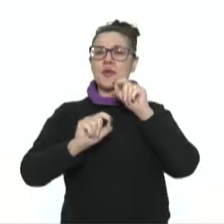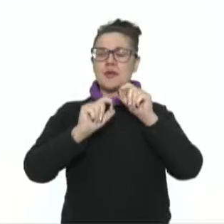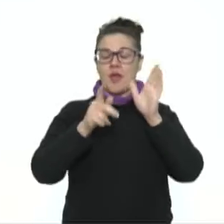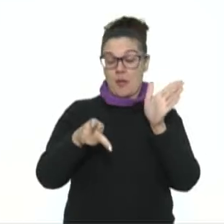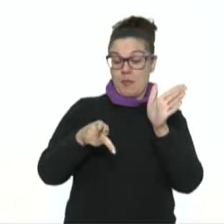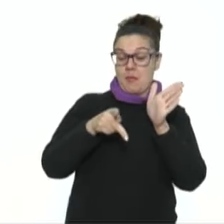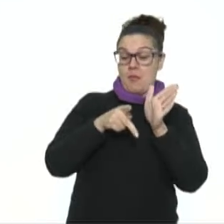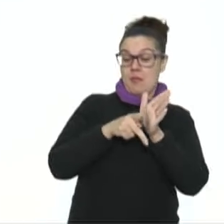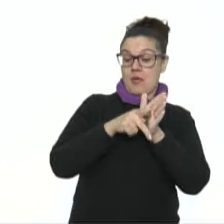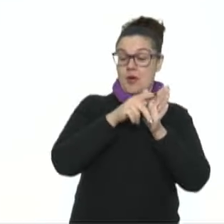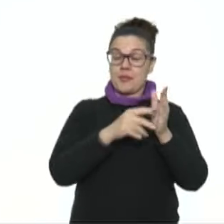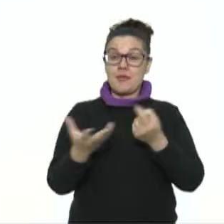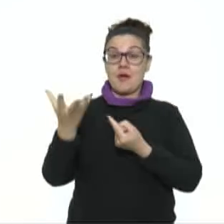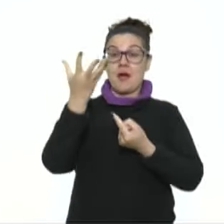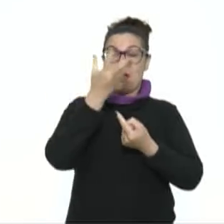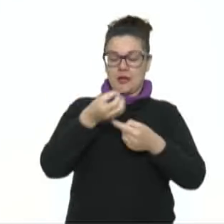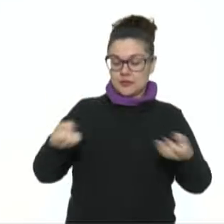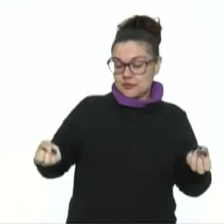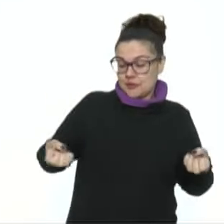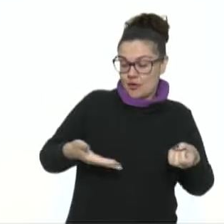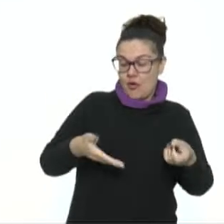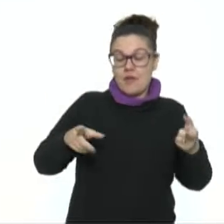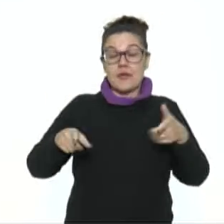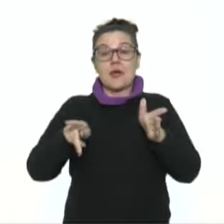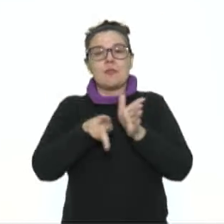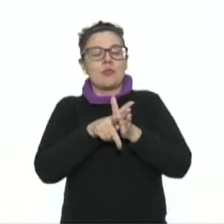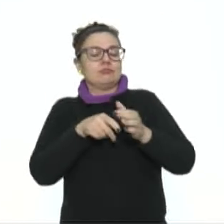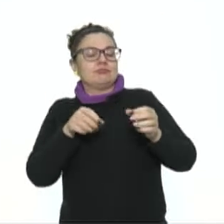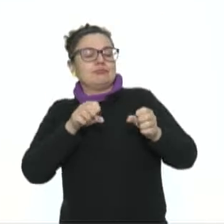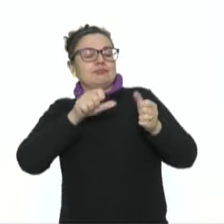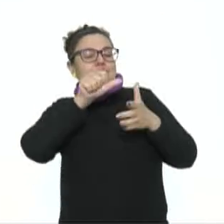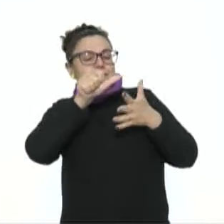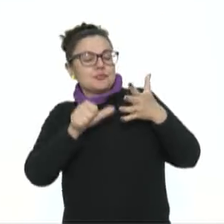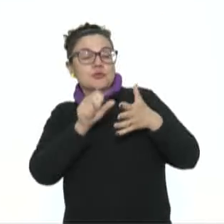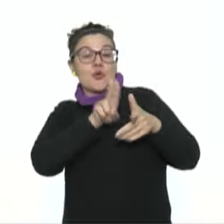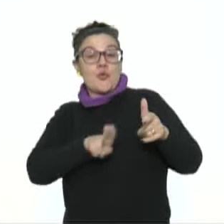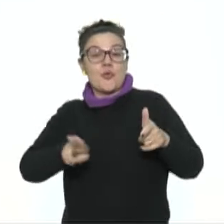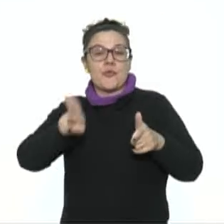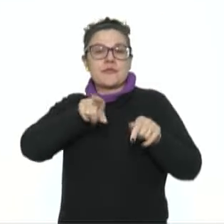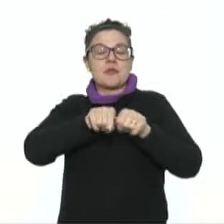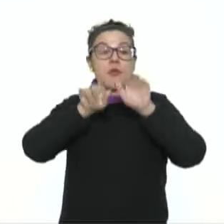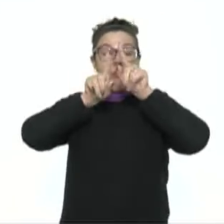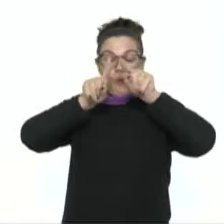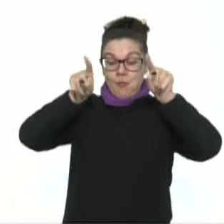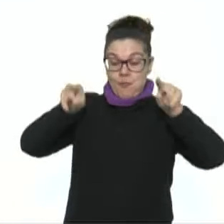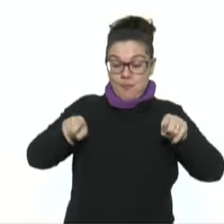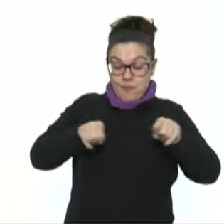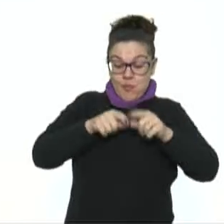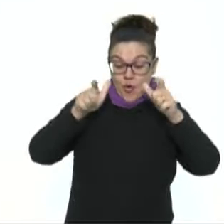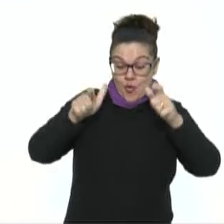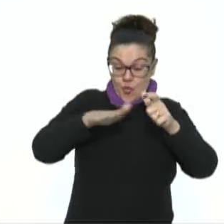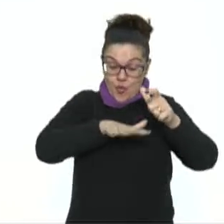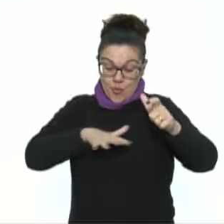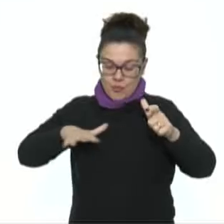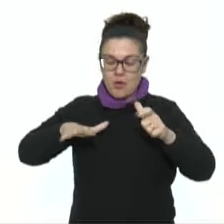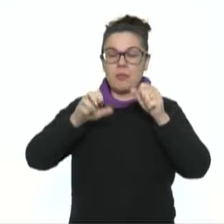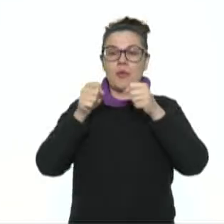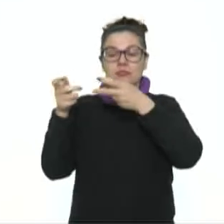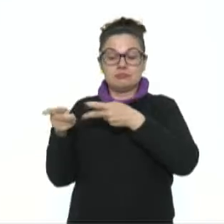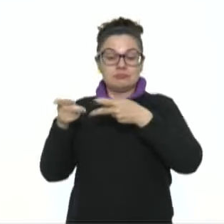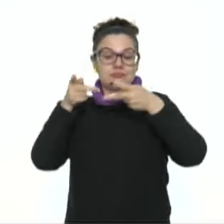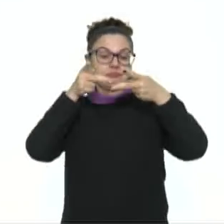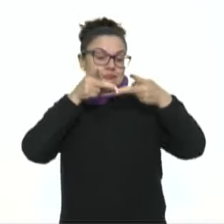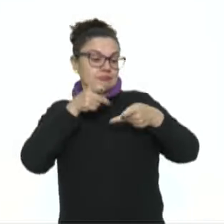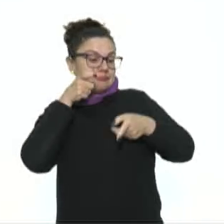linguagem artística contemporânea que utiliza de diversos meios e suporte e ocupa um espaço, um lugar, que pode ser visitado